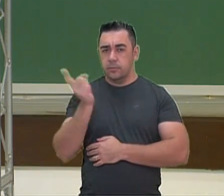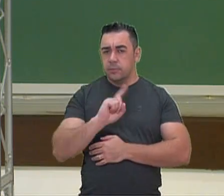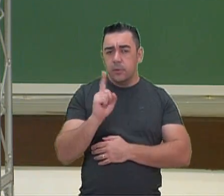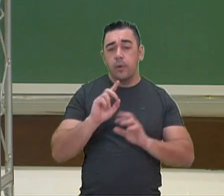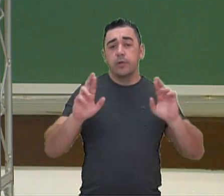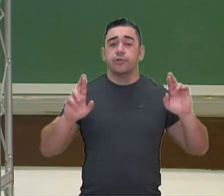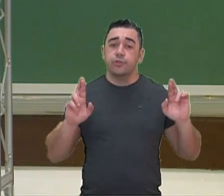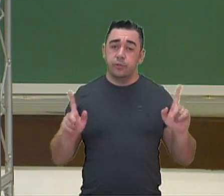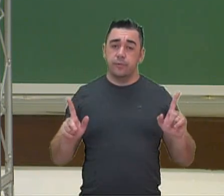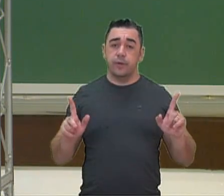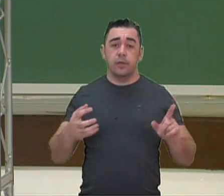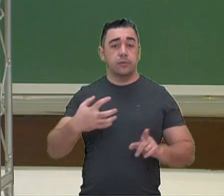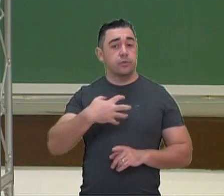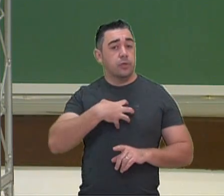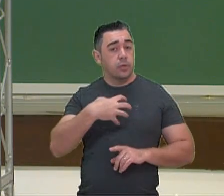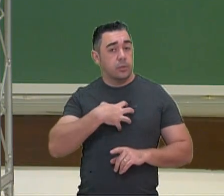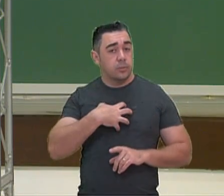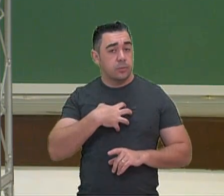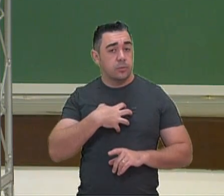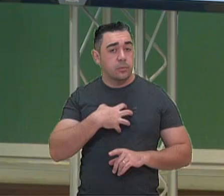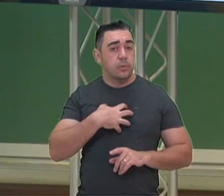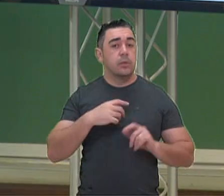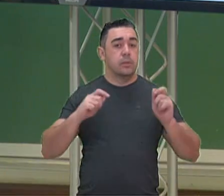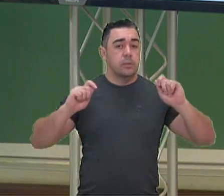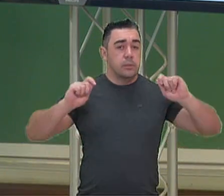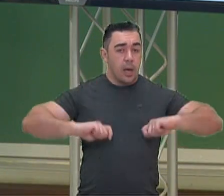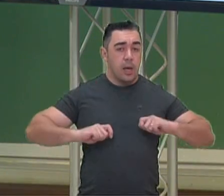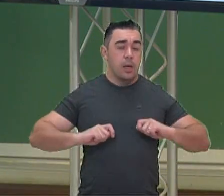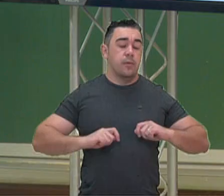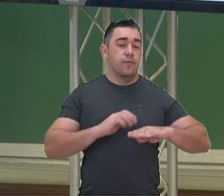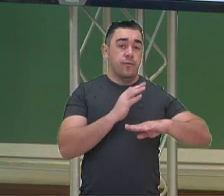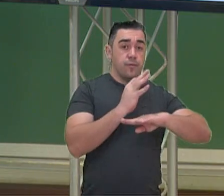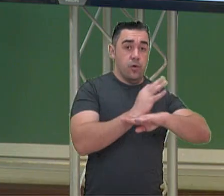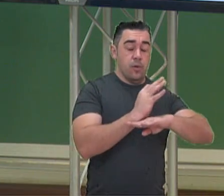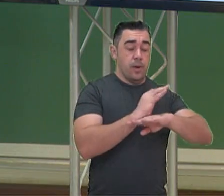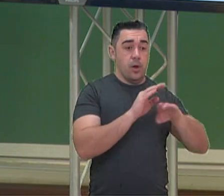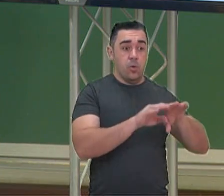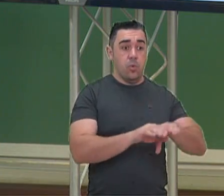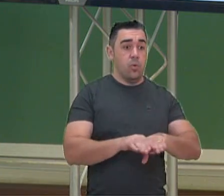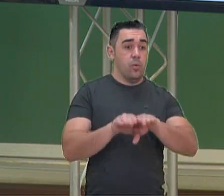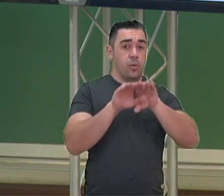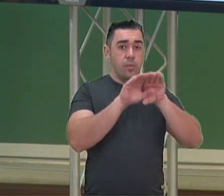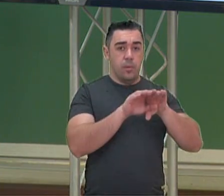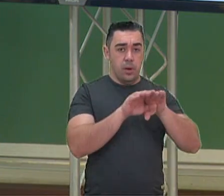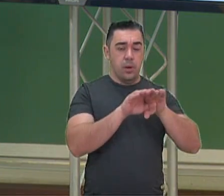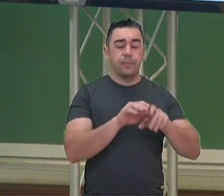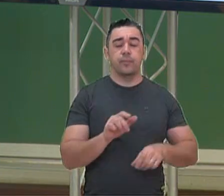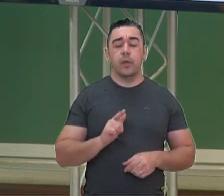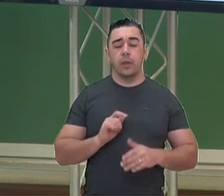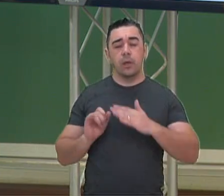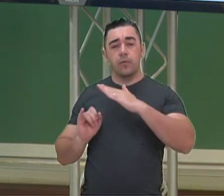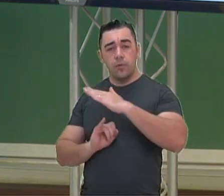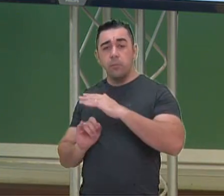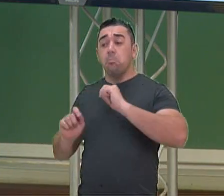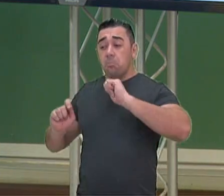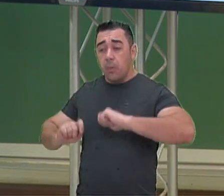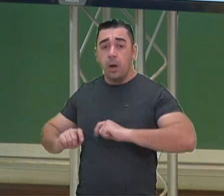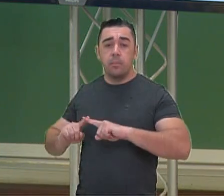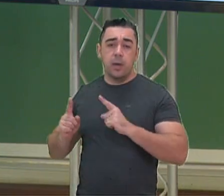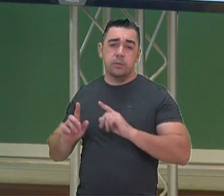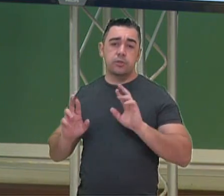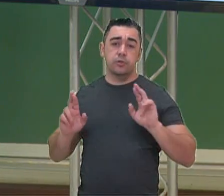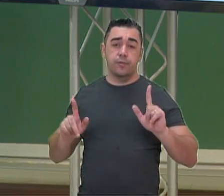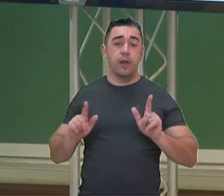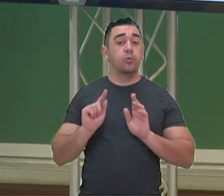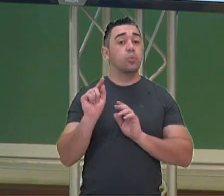coisas diferentes e válidas. A gente tem que conhecer bem a língua e aplicá-la da melhor